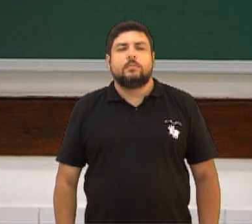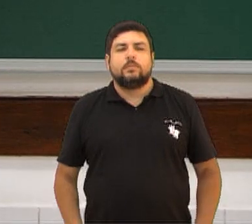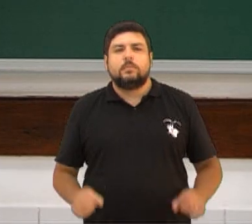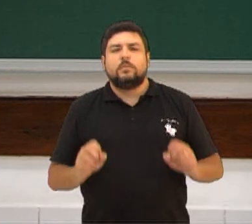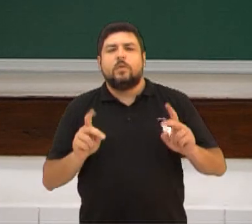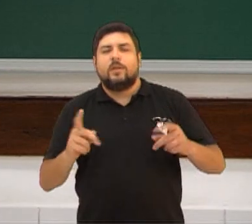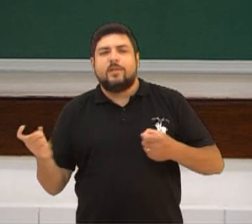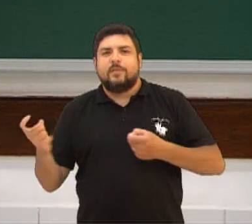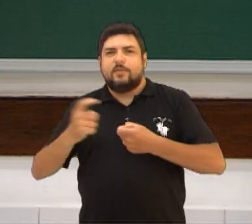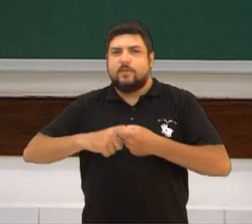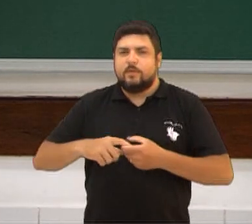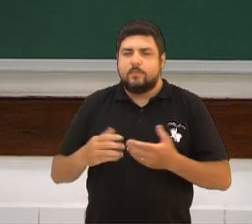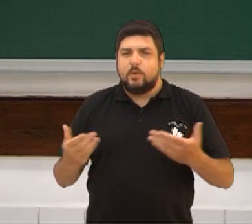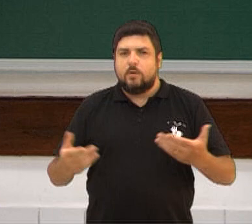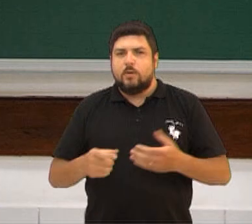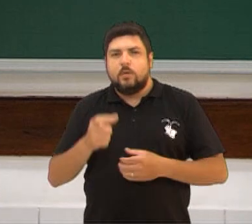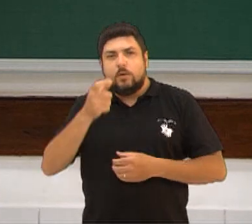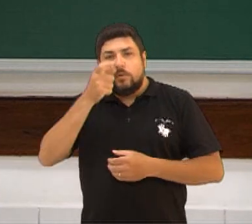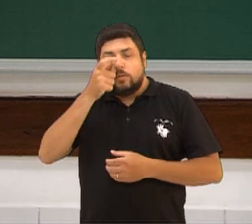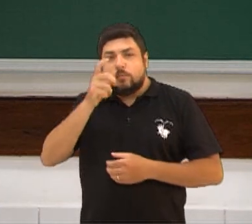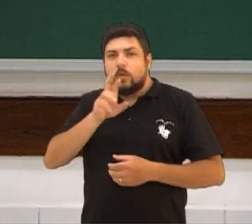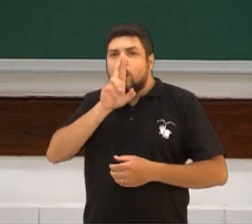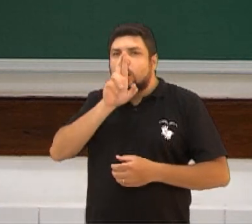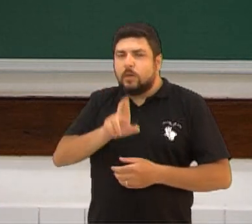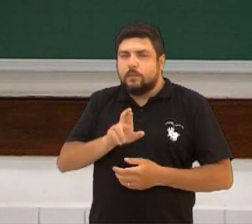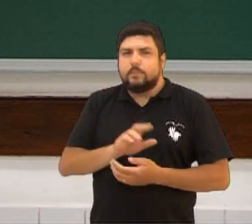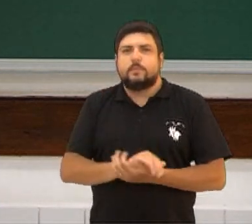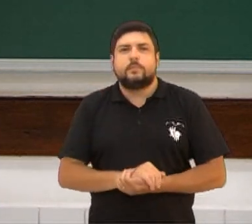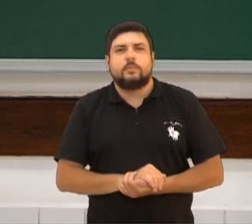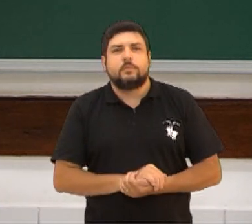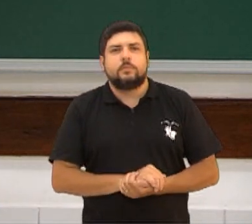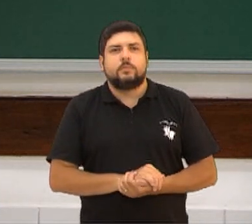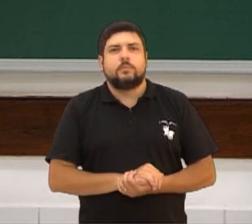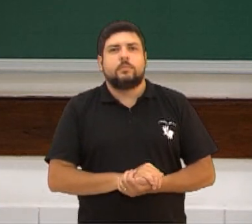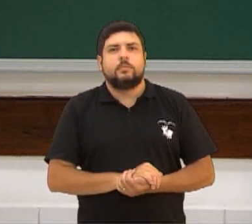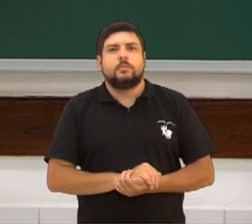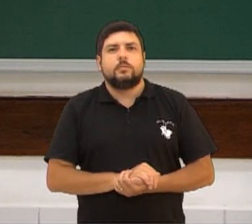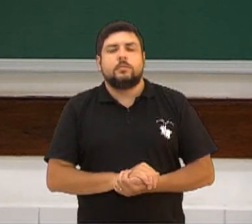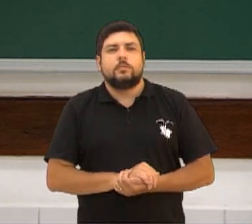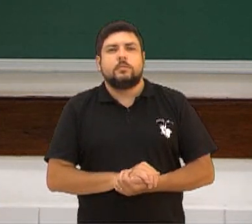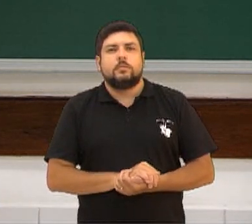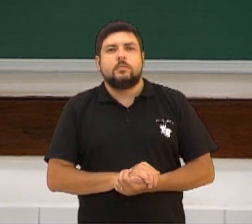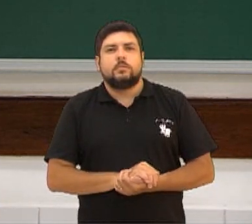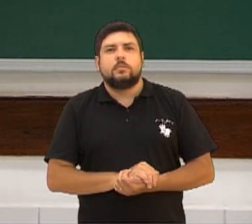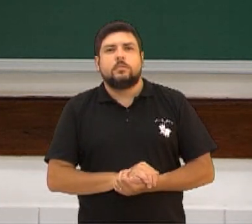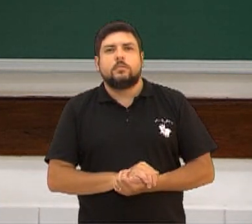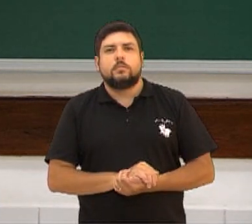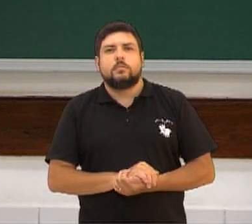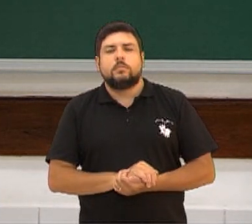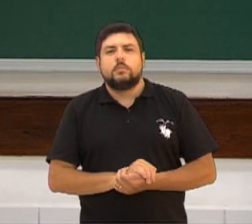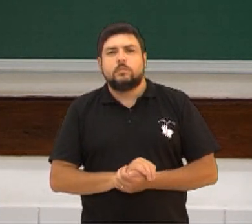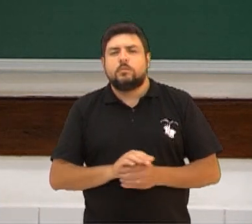Olá, voltamos. Vamos agora ver a resposta do nosso quiz. Quiz. O impulso que gera a arte